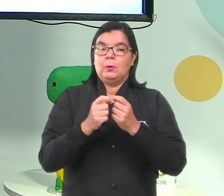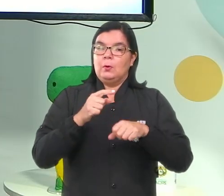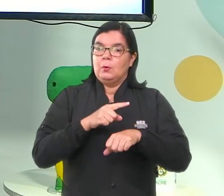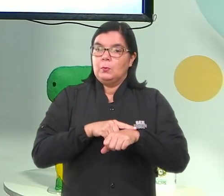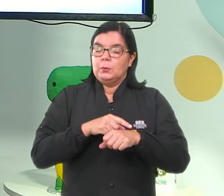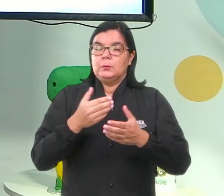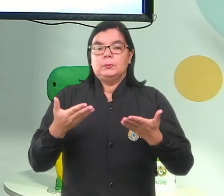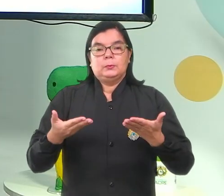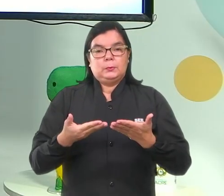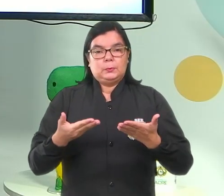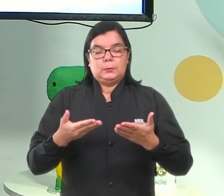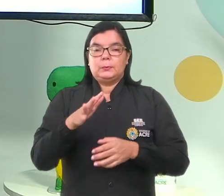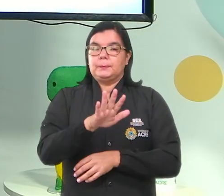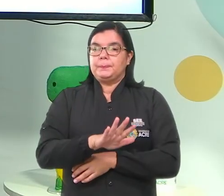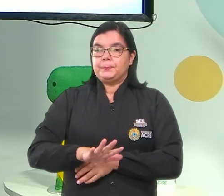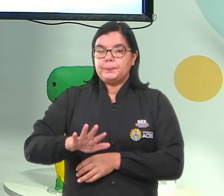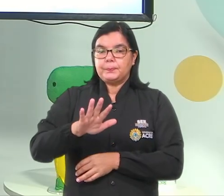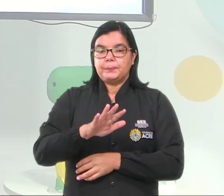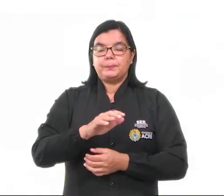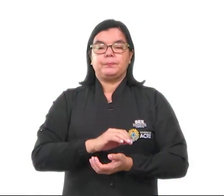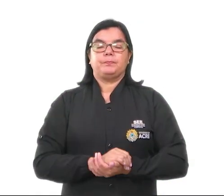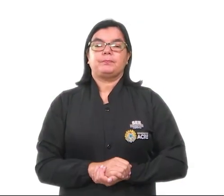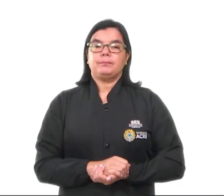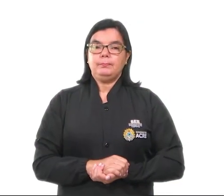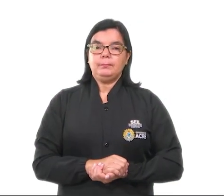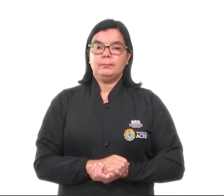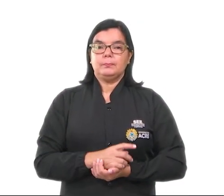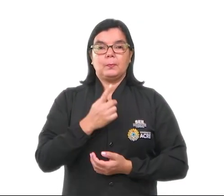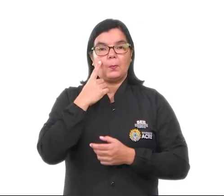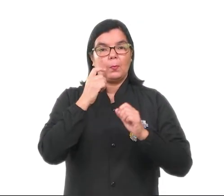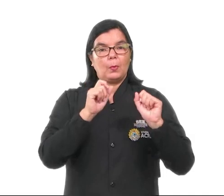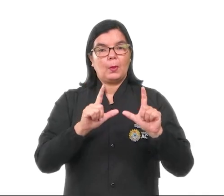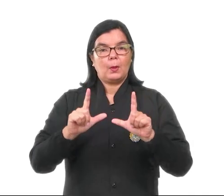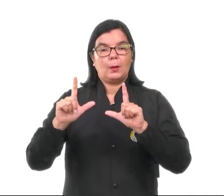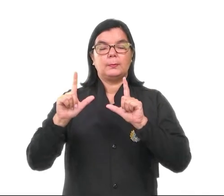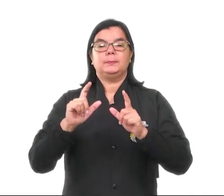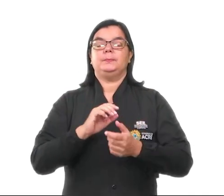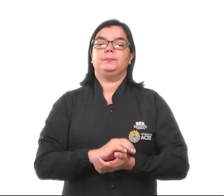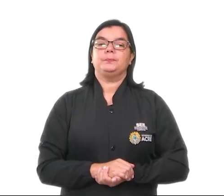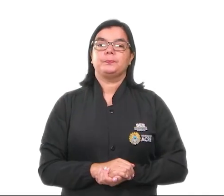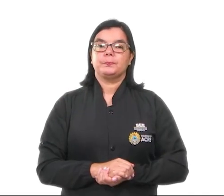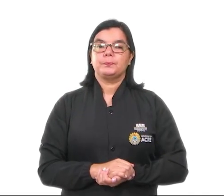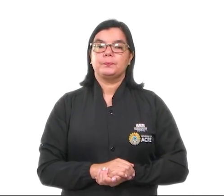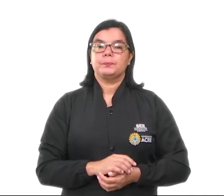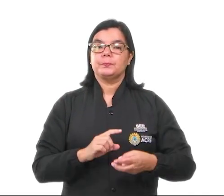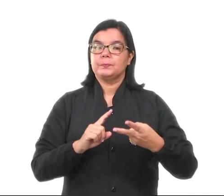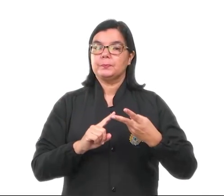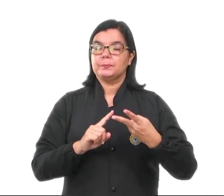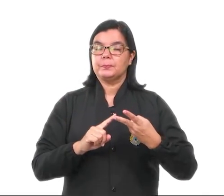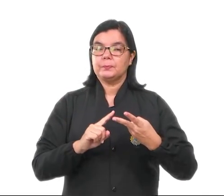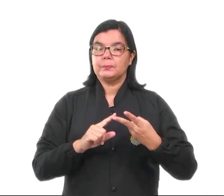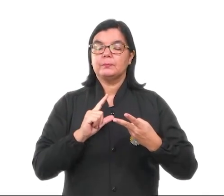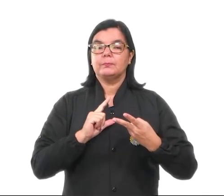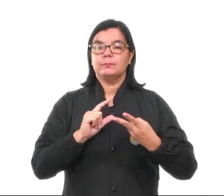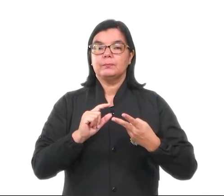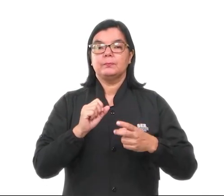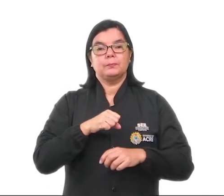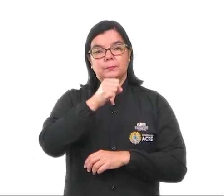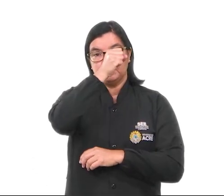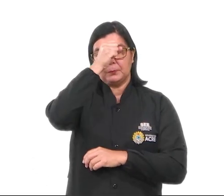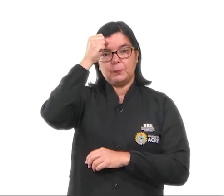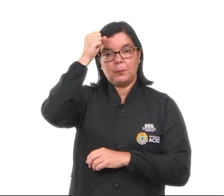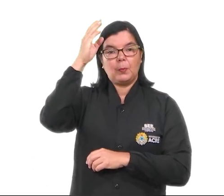momentos da sociedade. Vamos voltar para as nossas anotações. Aqui no segundo marcador, a